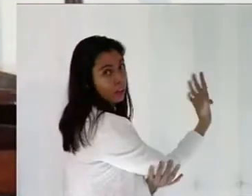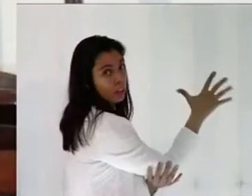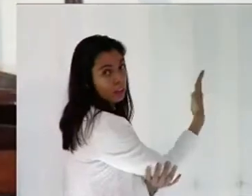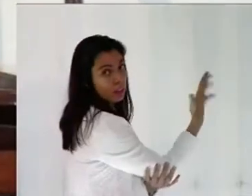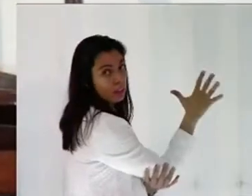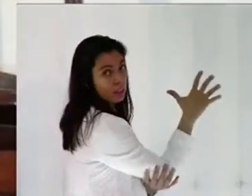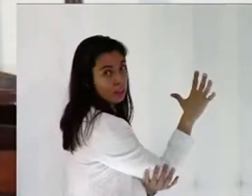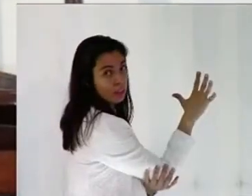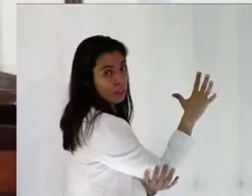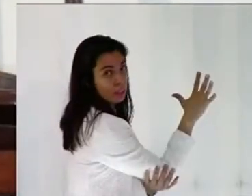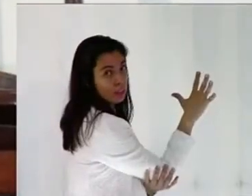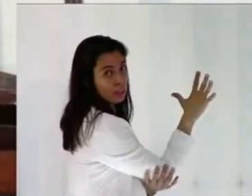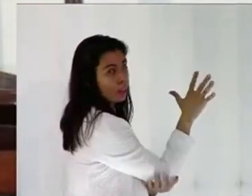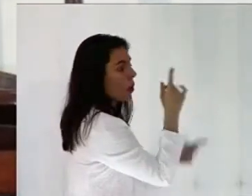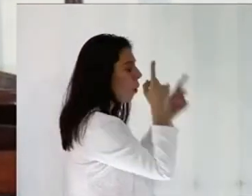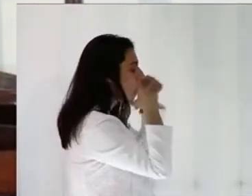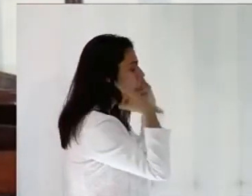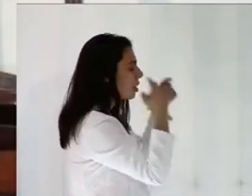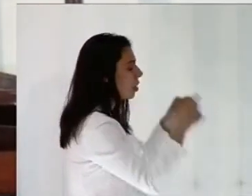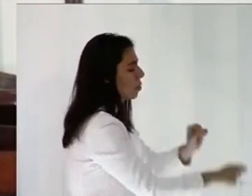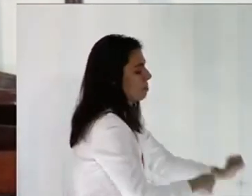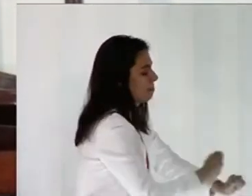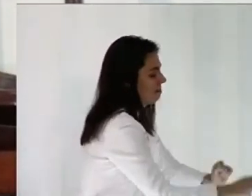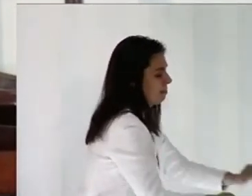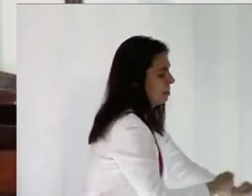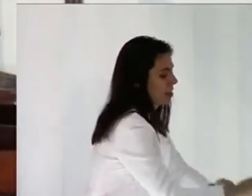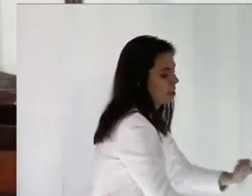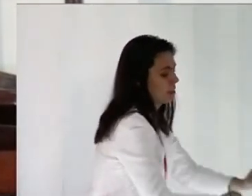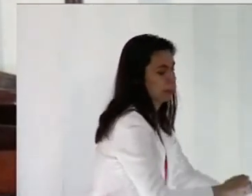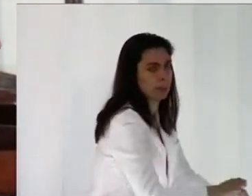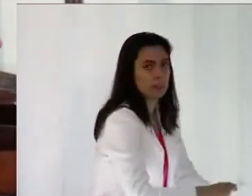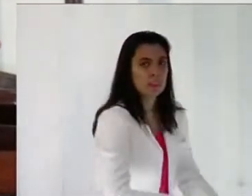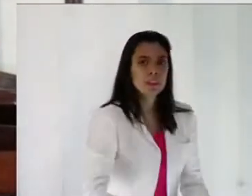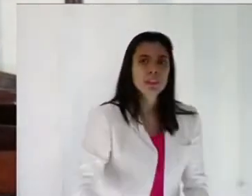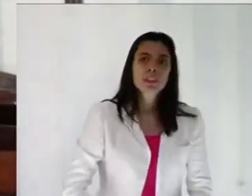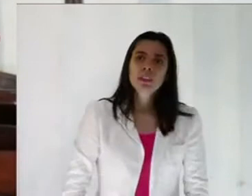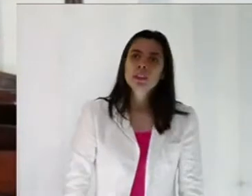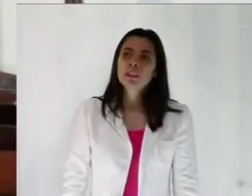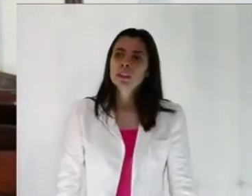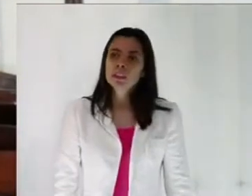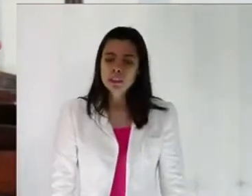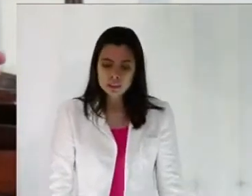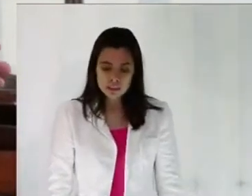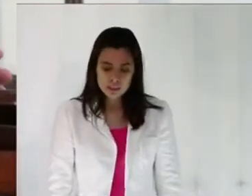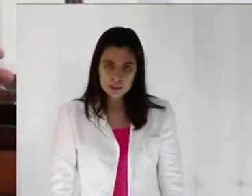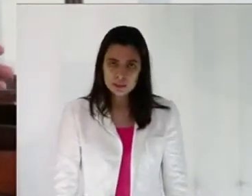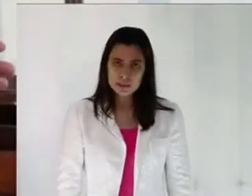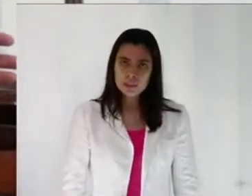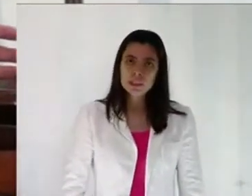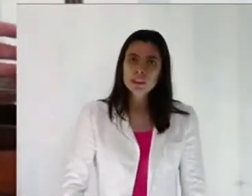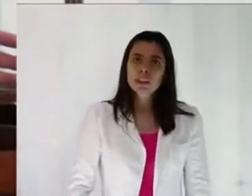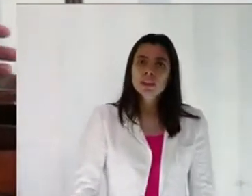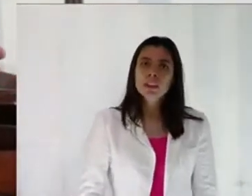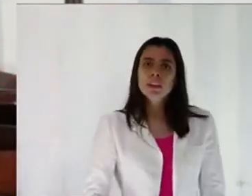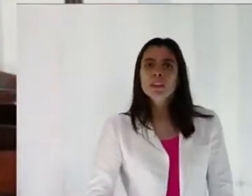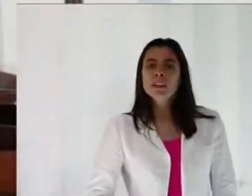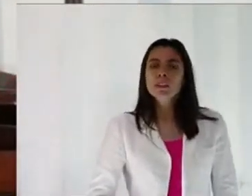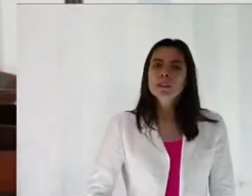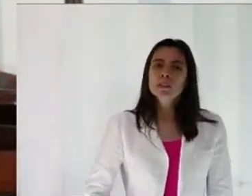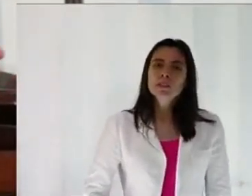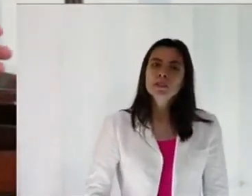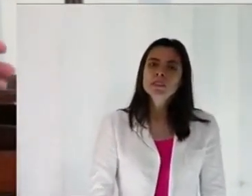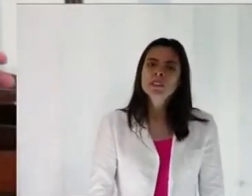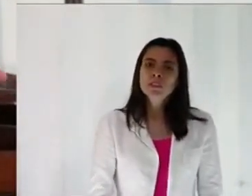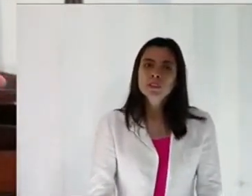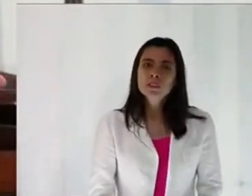vemos então Isaque sendo retirado, e agora esse carneiro também, como todos os sacrifícios feitos no Antigo Testamento,